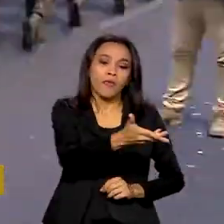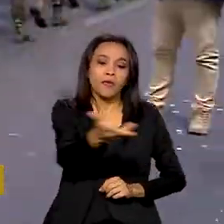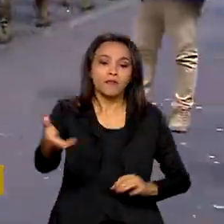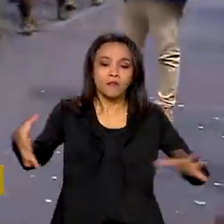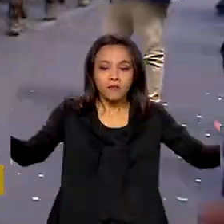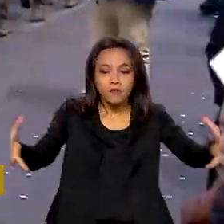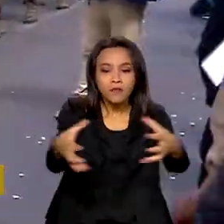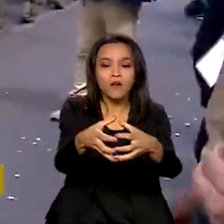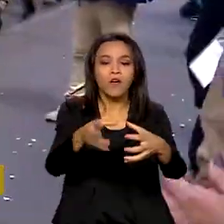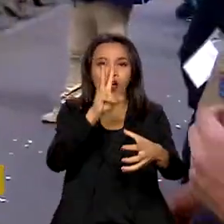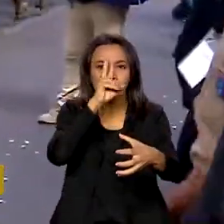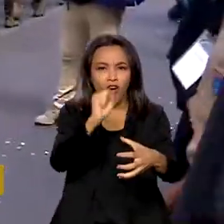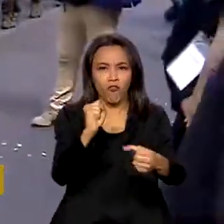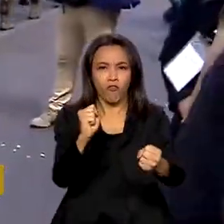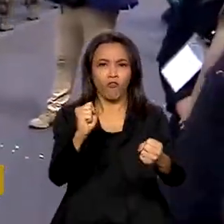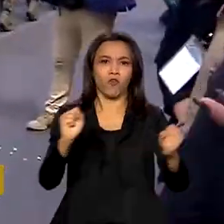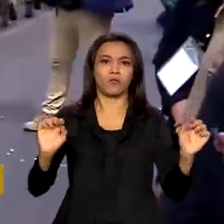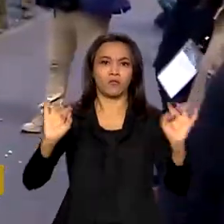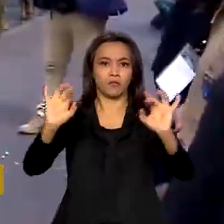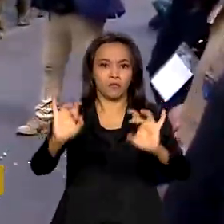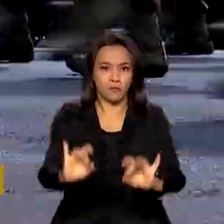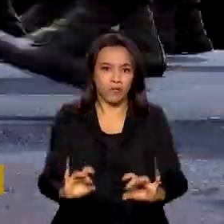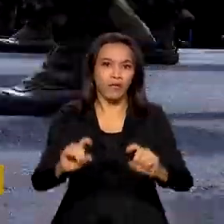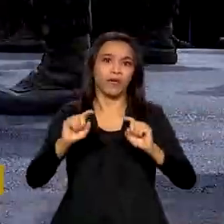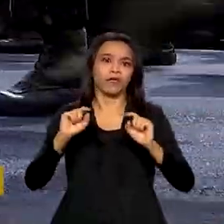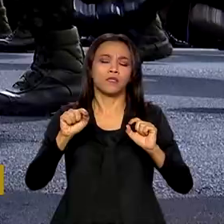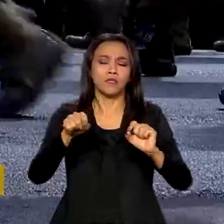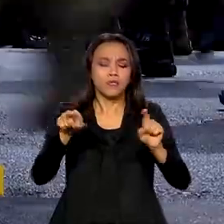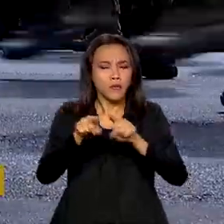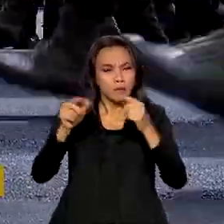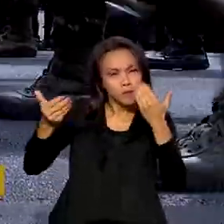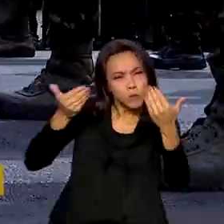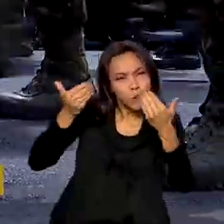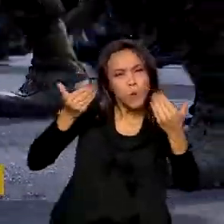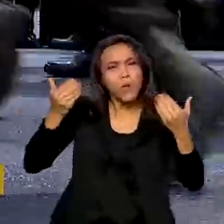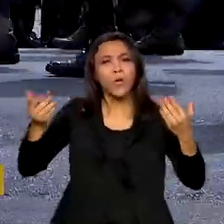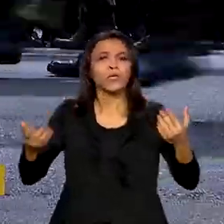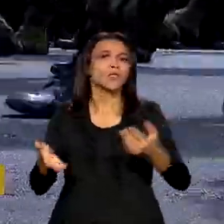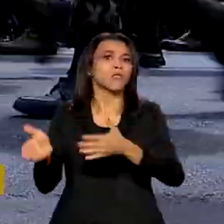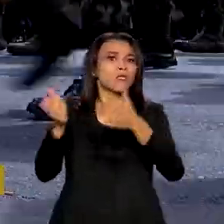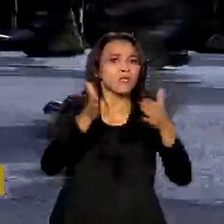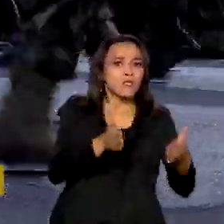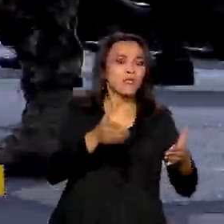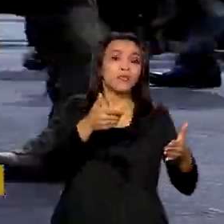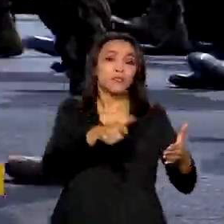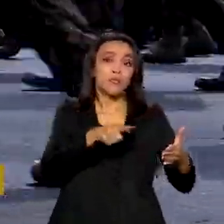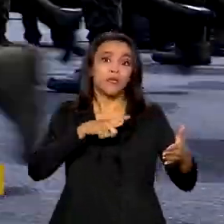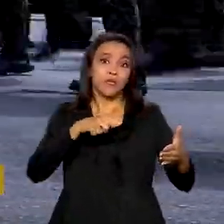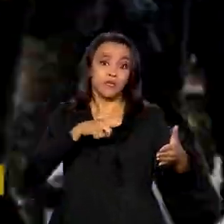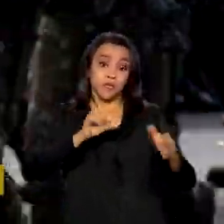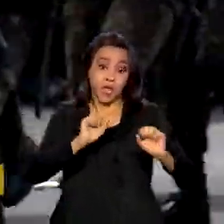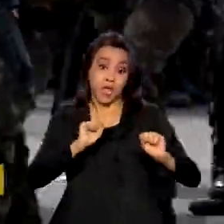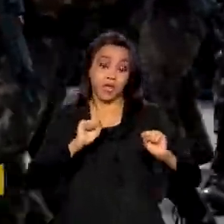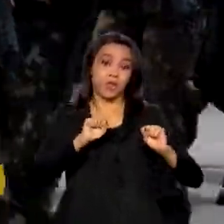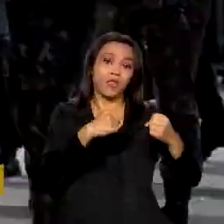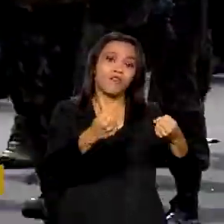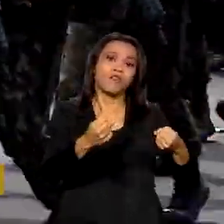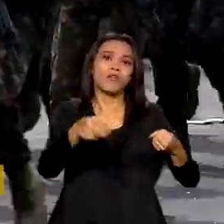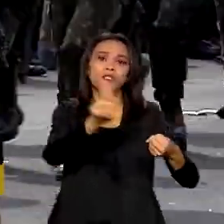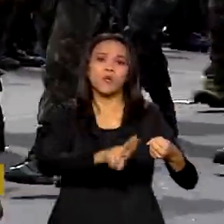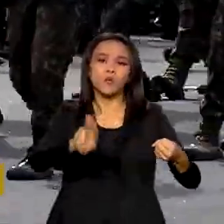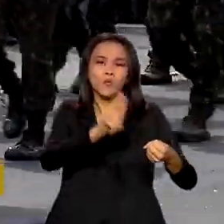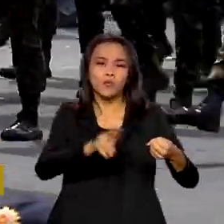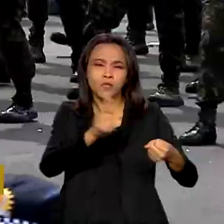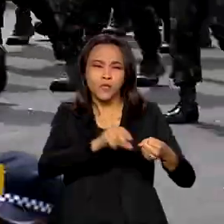Especiais, né, um Batalhão de Operações Psicológicas e um Batalhão de Ações de Comandos e Defesa Química, Biológica,